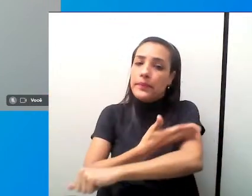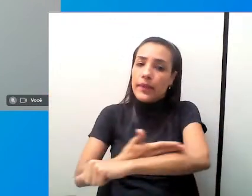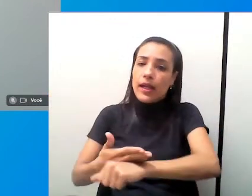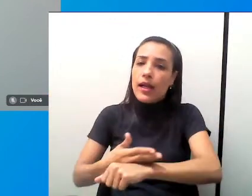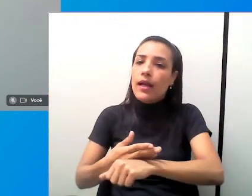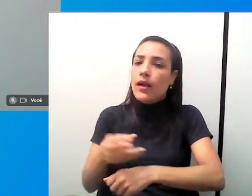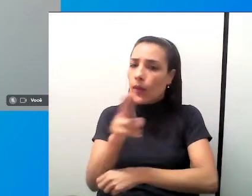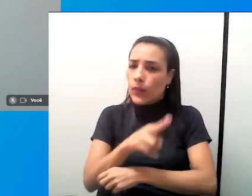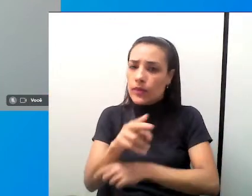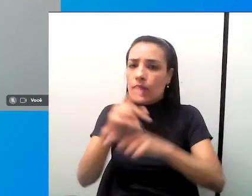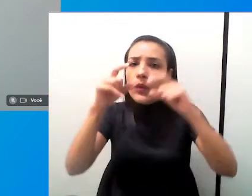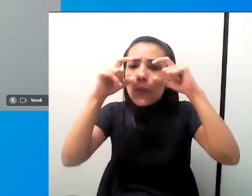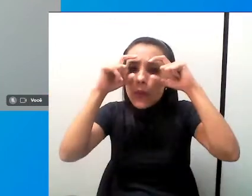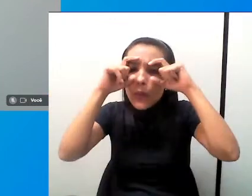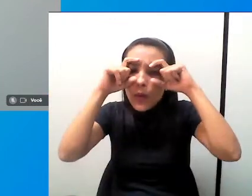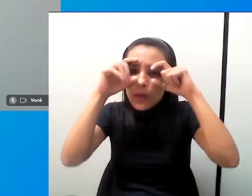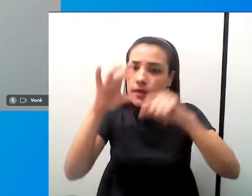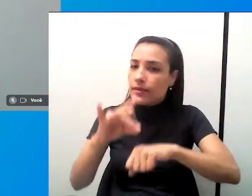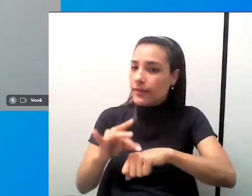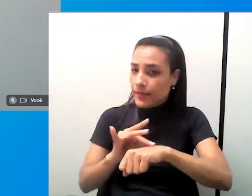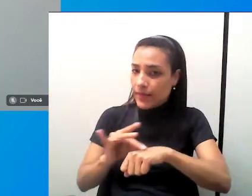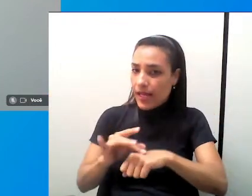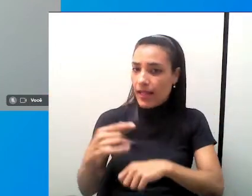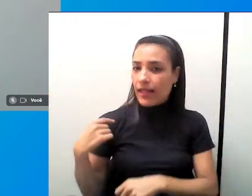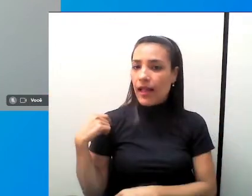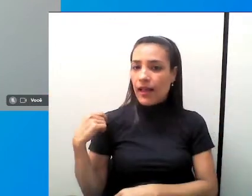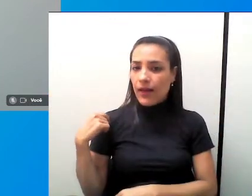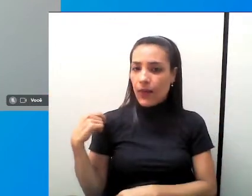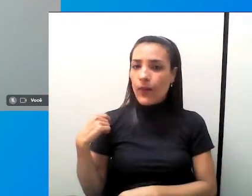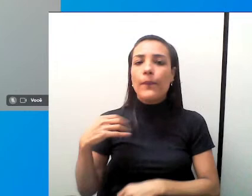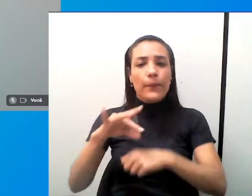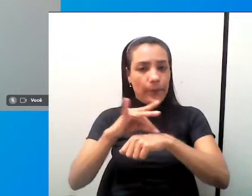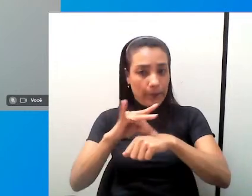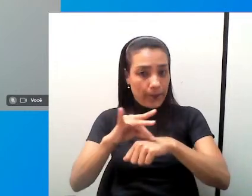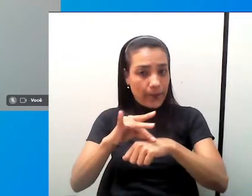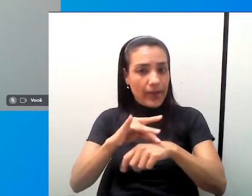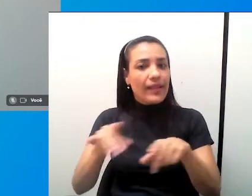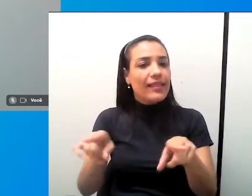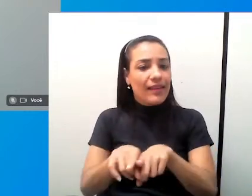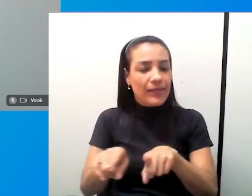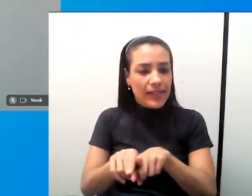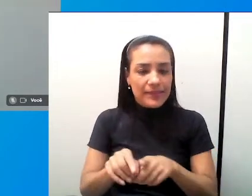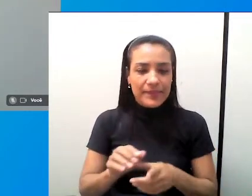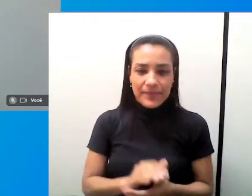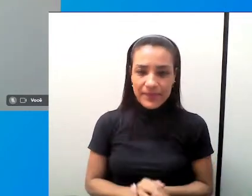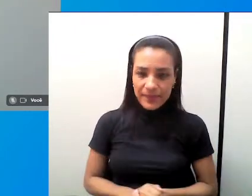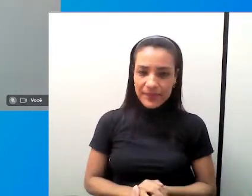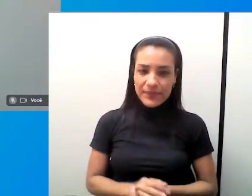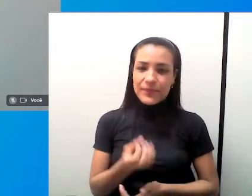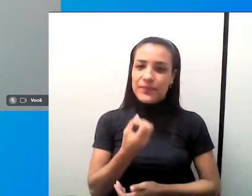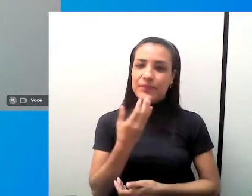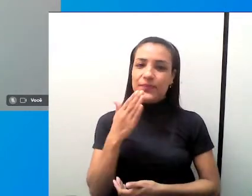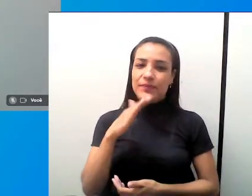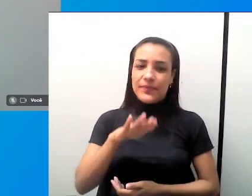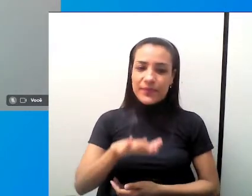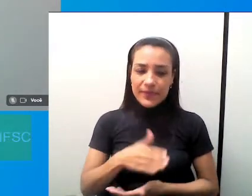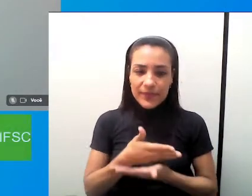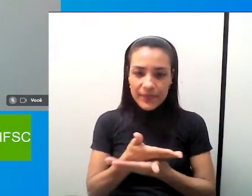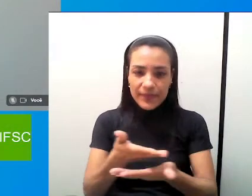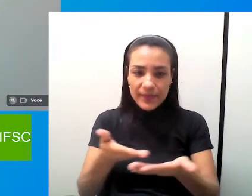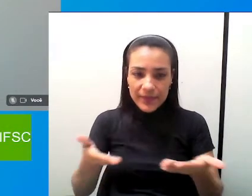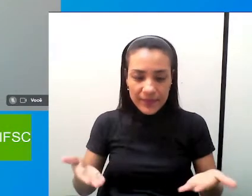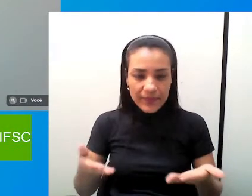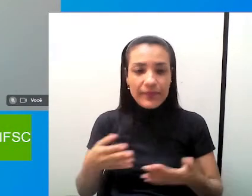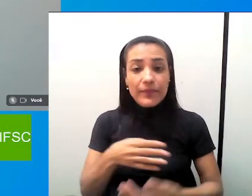roupa preta também, tá? Eu dou boa tarde a todos que estão ouvindo, né, aqui essa oportunidade